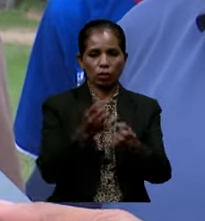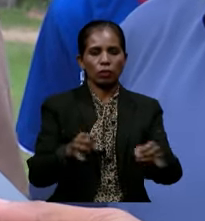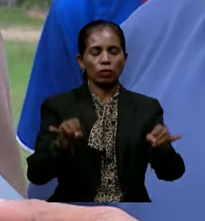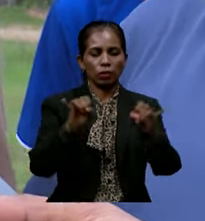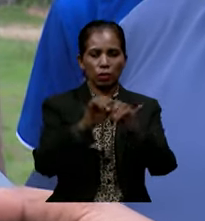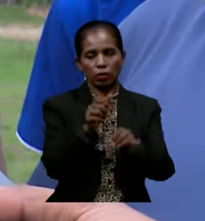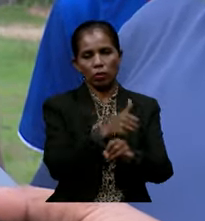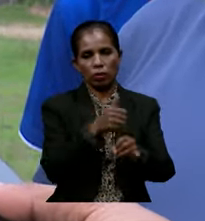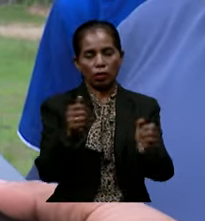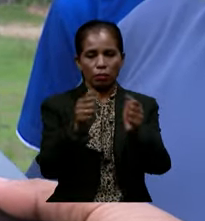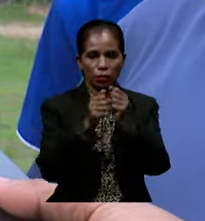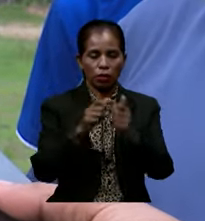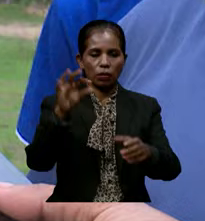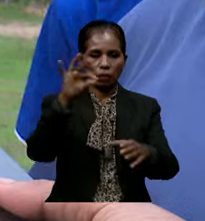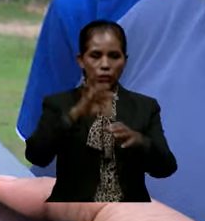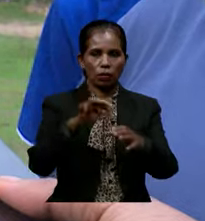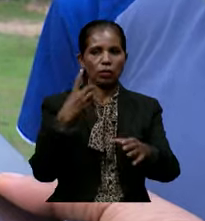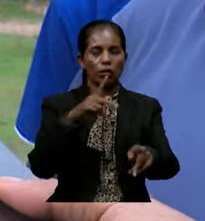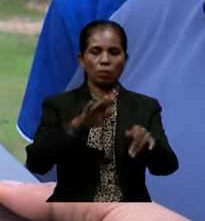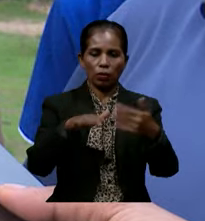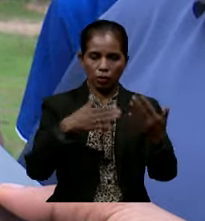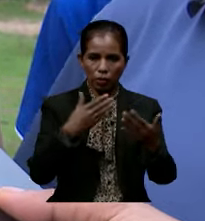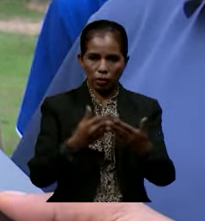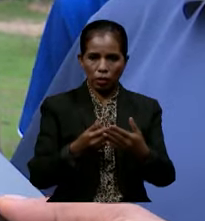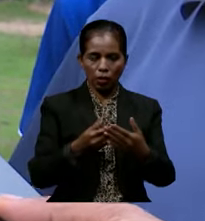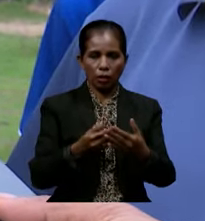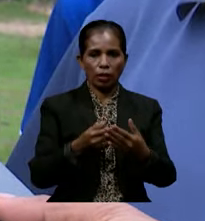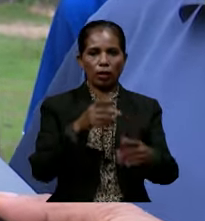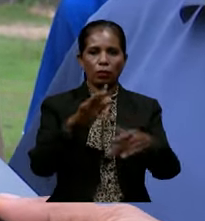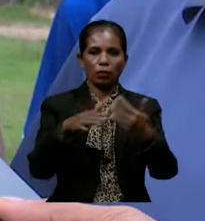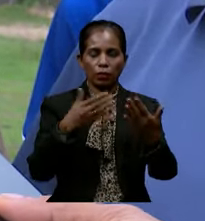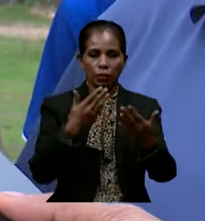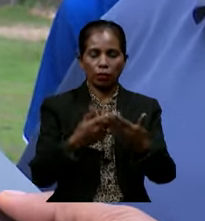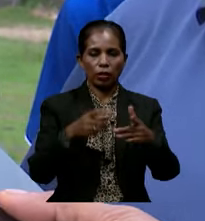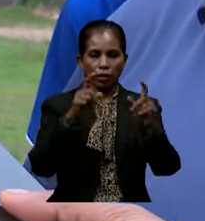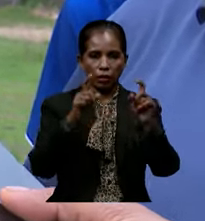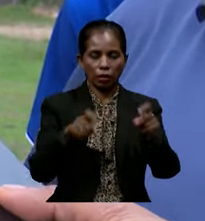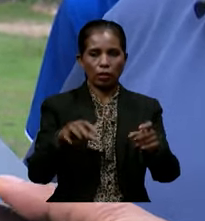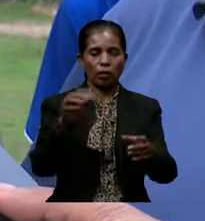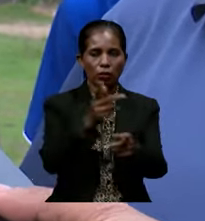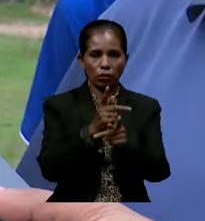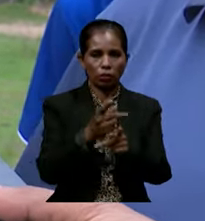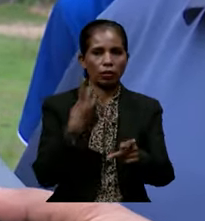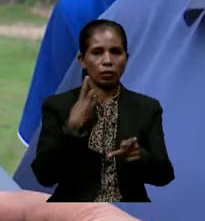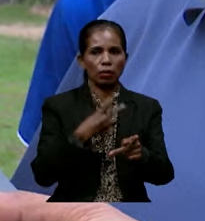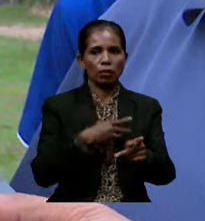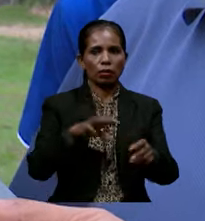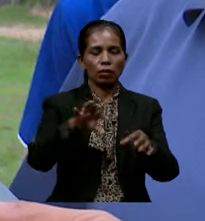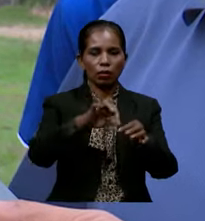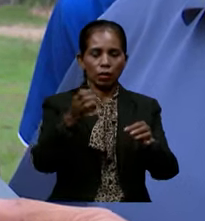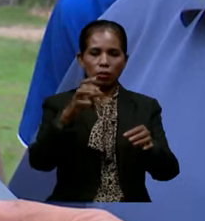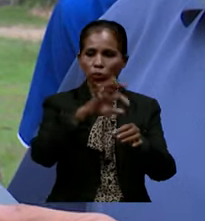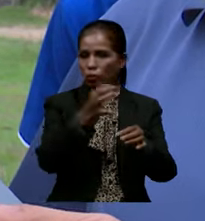selo, há muito com a cuida, e tá outro, população, e tá cuida aí, né, lá pela, de cuida, silo,